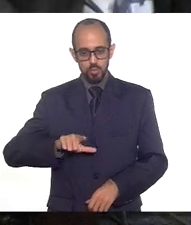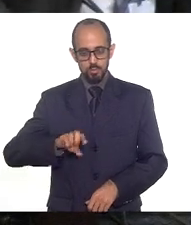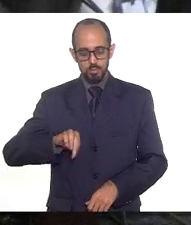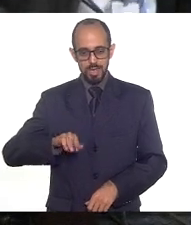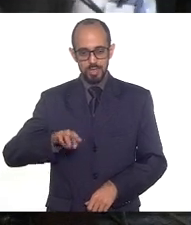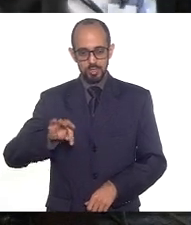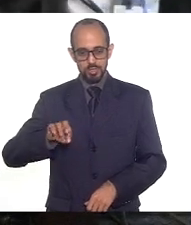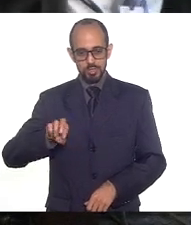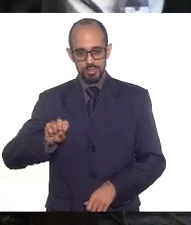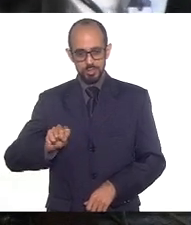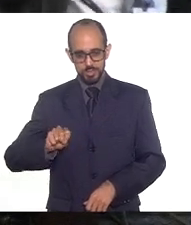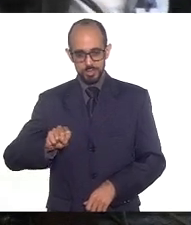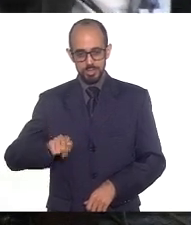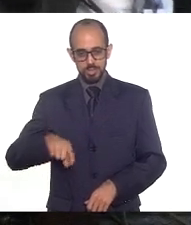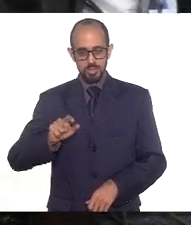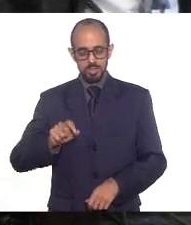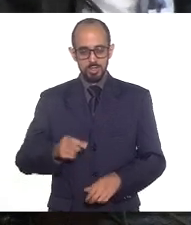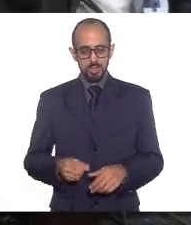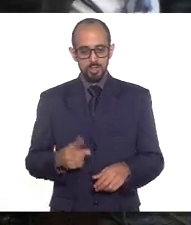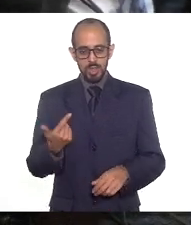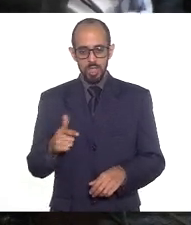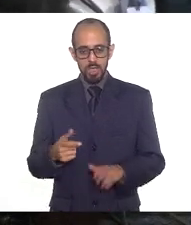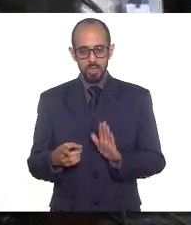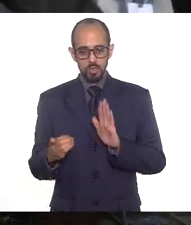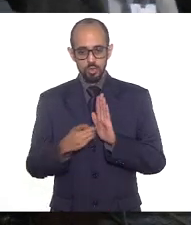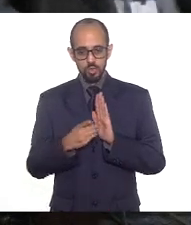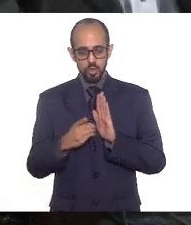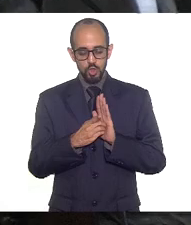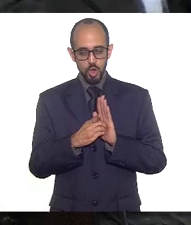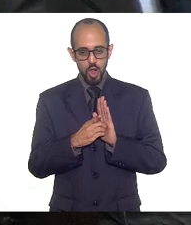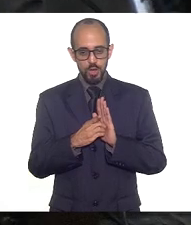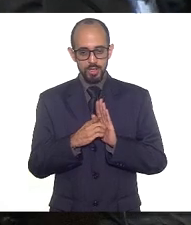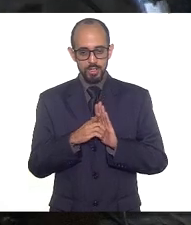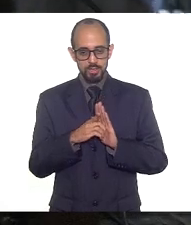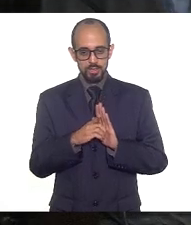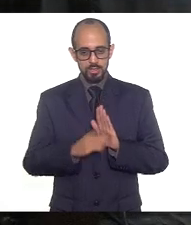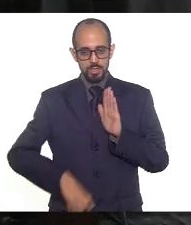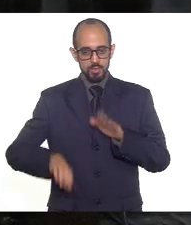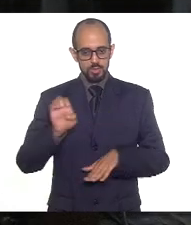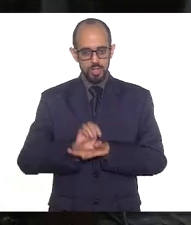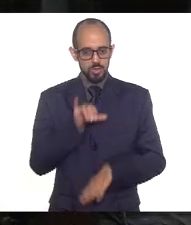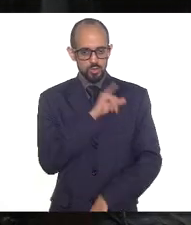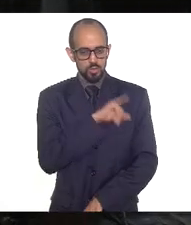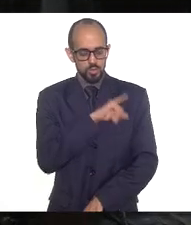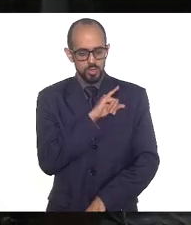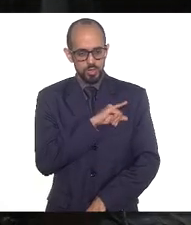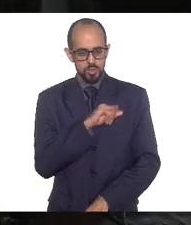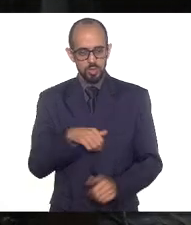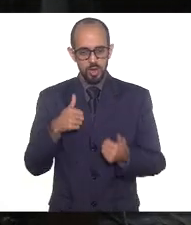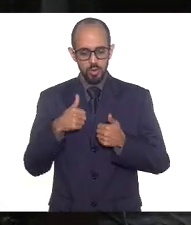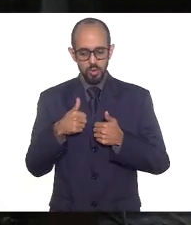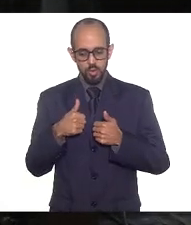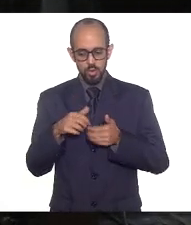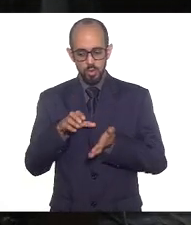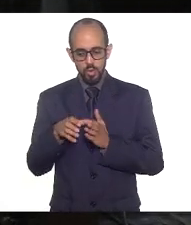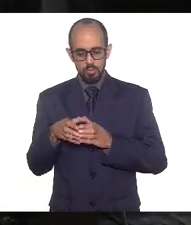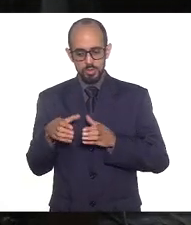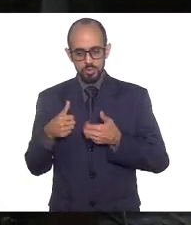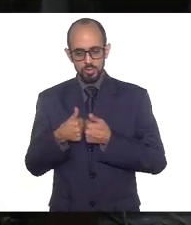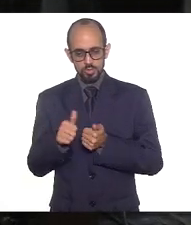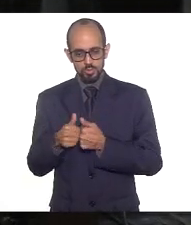direção sem dó drogas no âmbito do Estado do Rio de Janeiro presente pareceres das comissões condição Justiça transporte